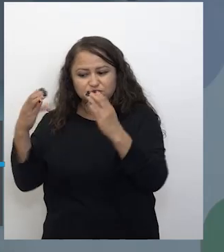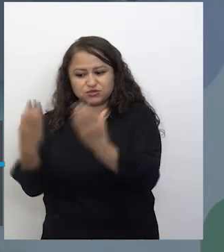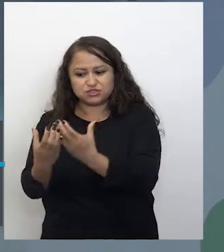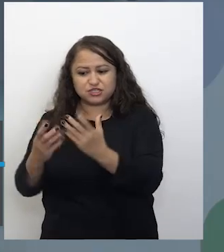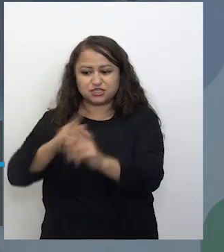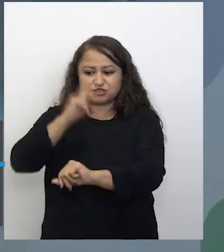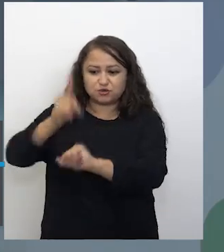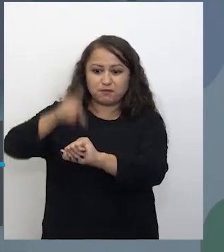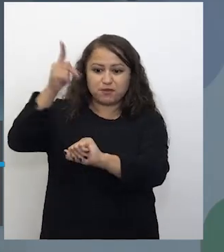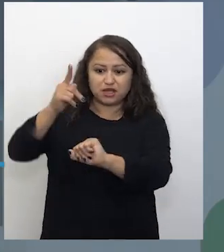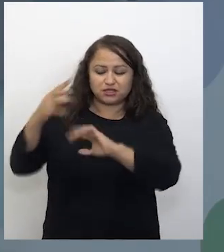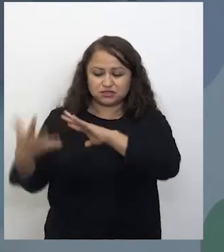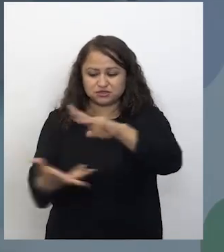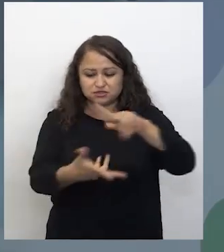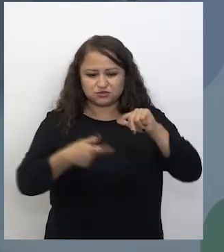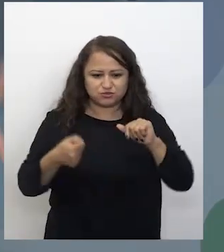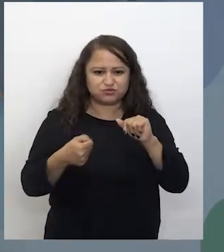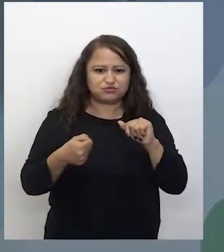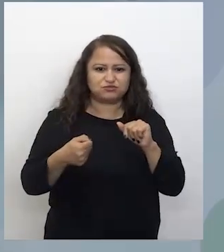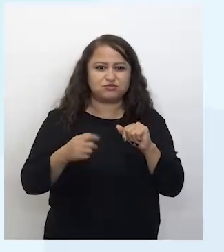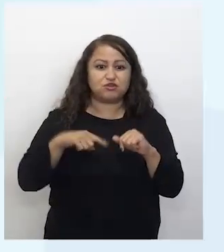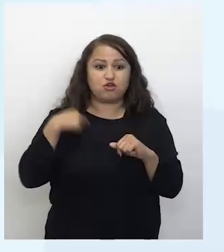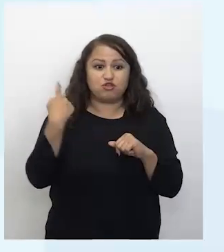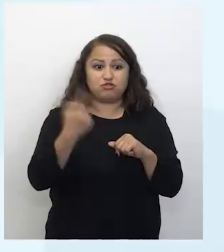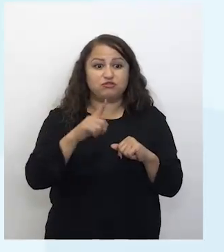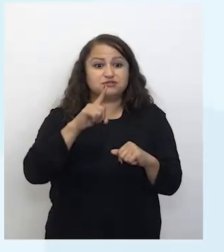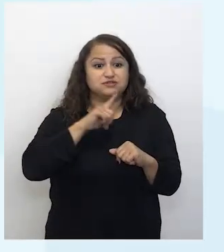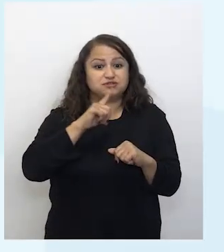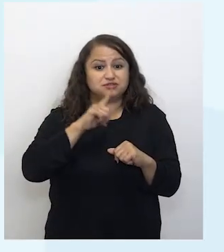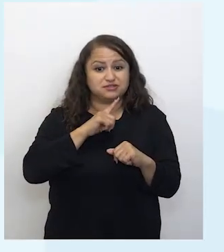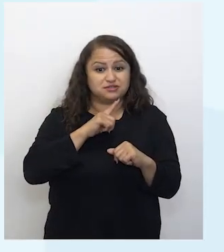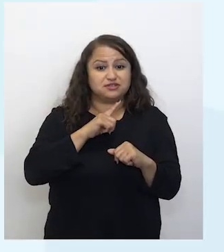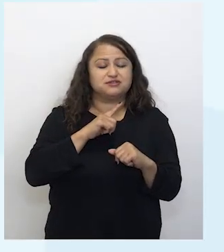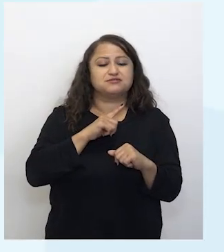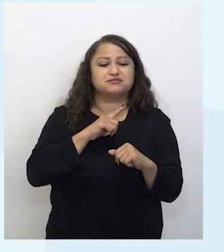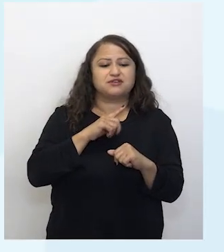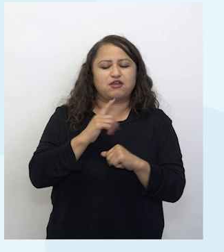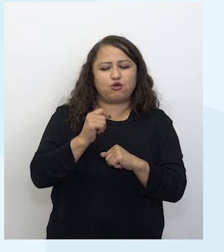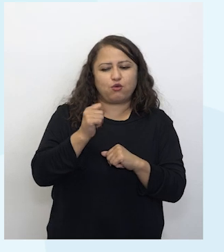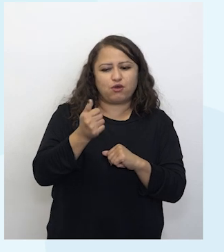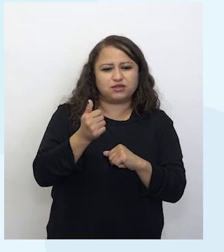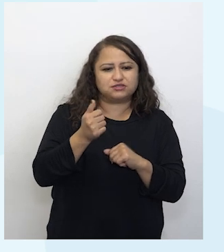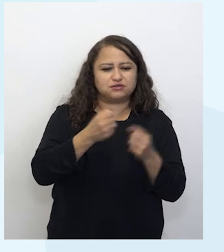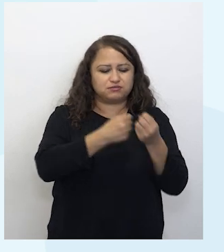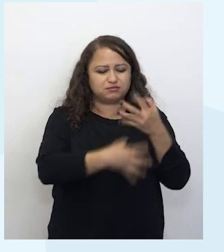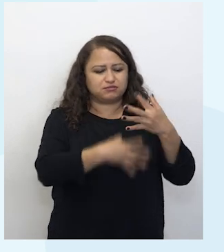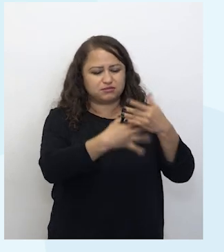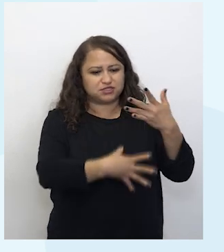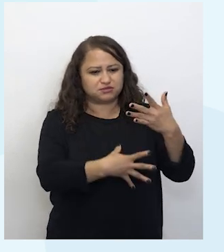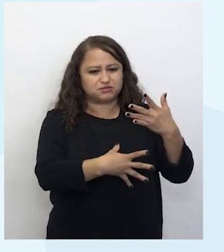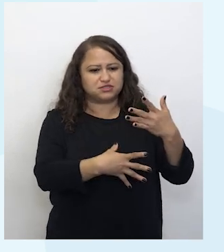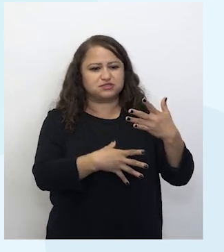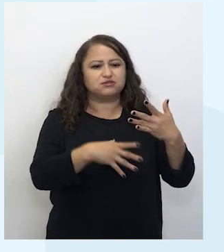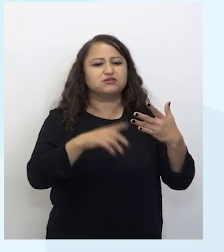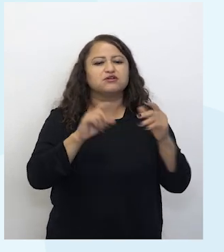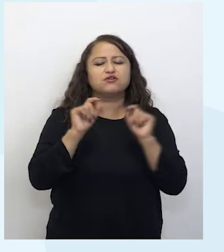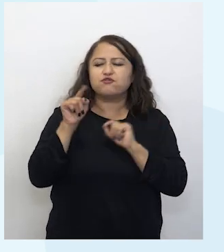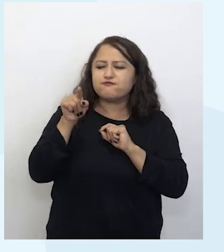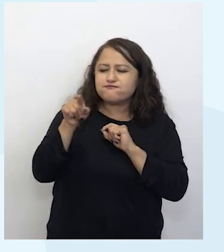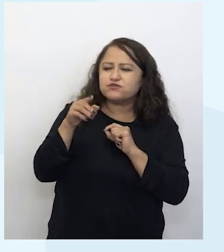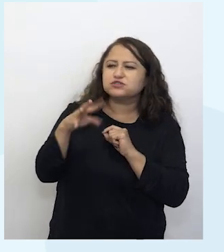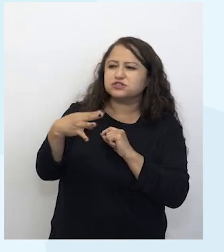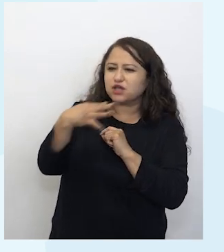aqui na tela, a gente teria, né? A gente tem, no caso, não temos mais, uma participação que diz lá: você